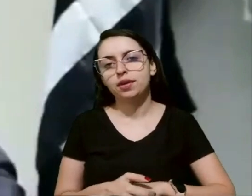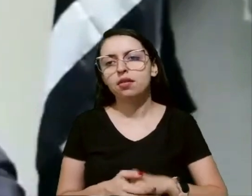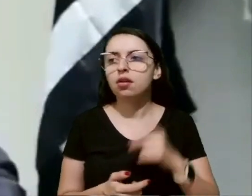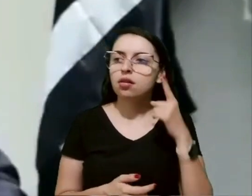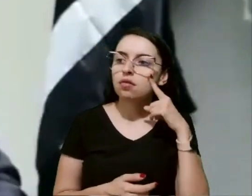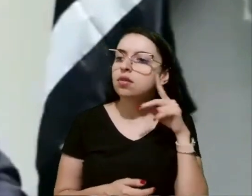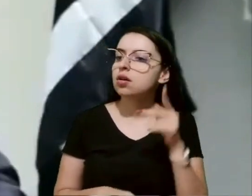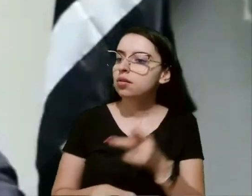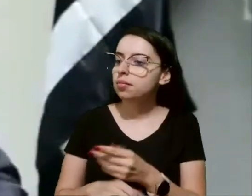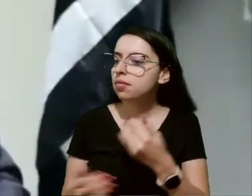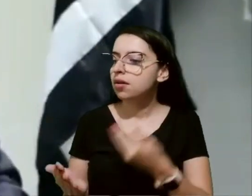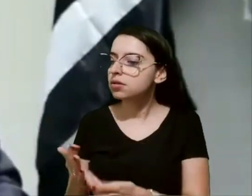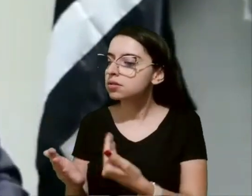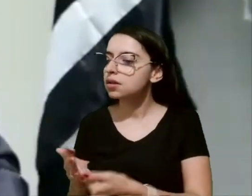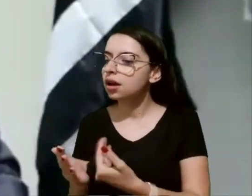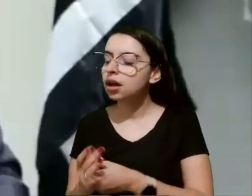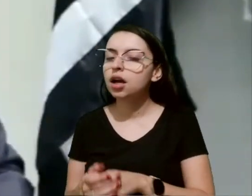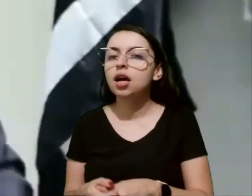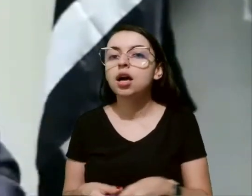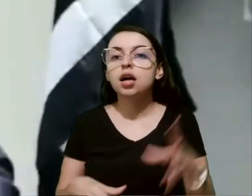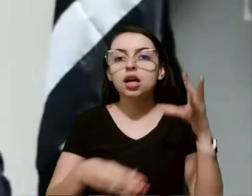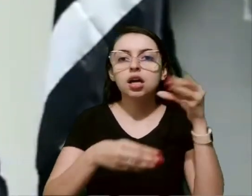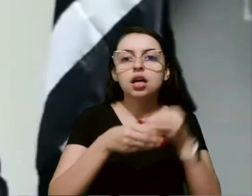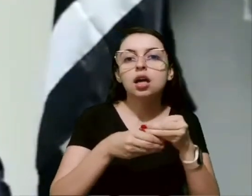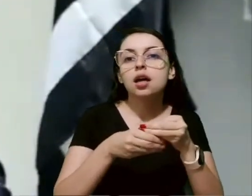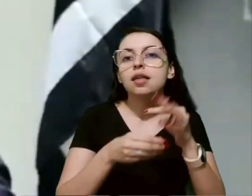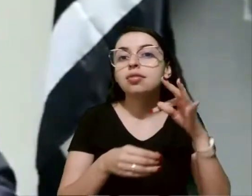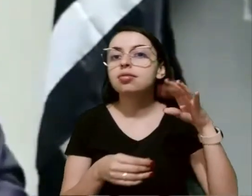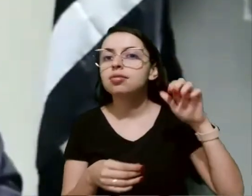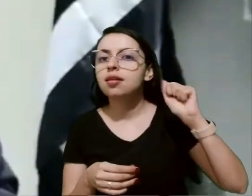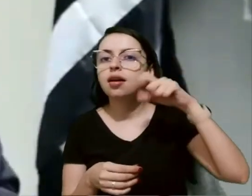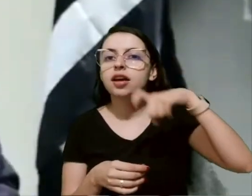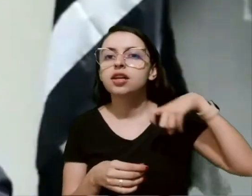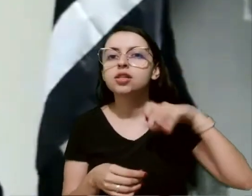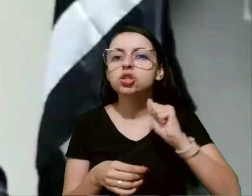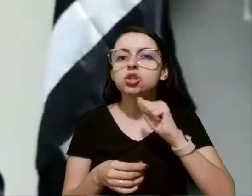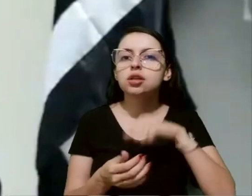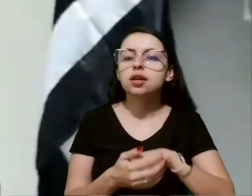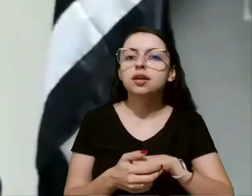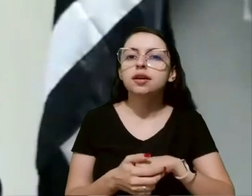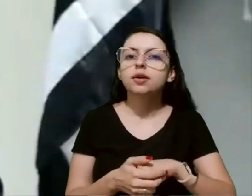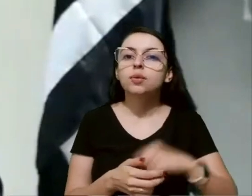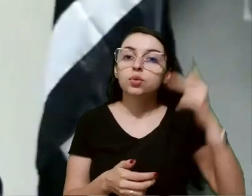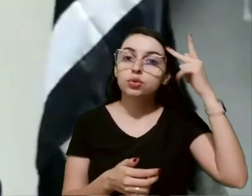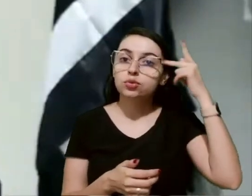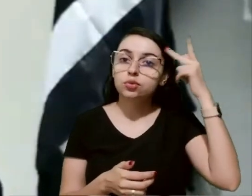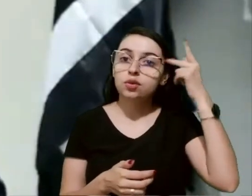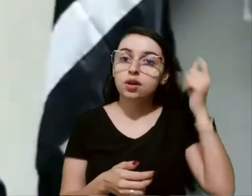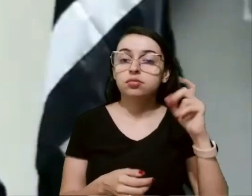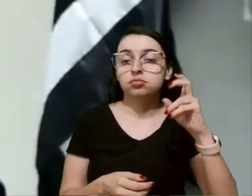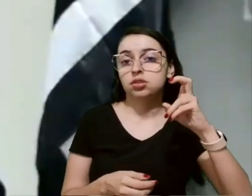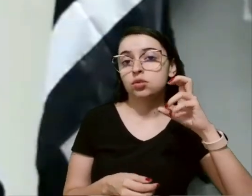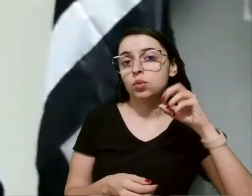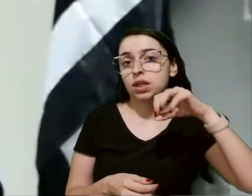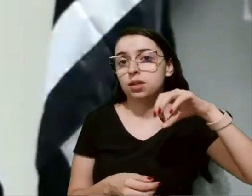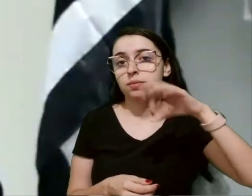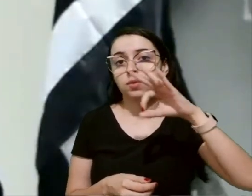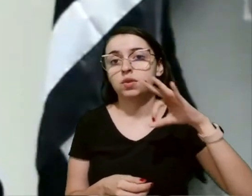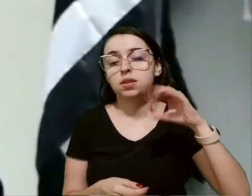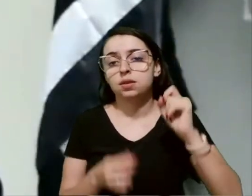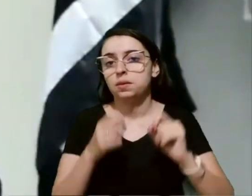E eu fui lá estudar, né, taxa de provimento de agravo de instrumento no Tribunal de Justiça de São Paulo, 50%.